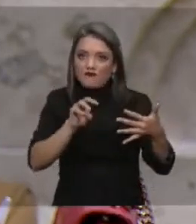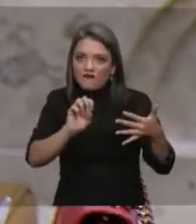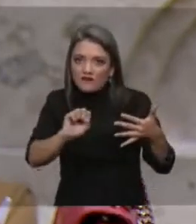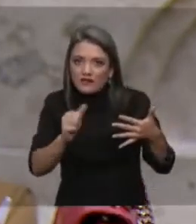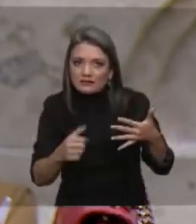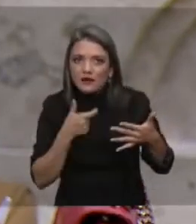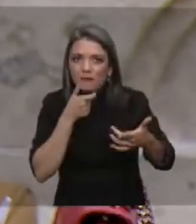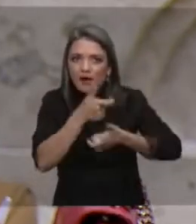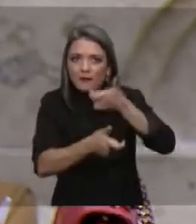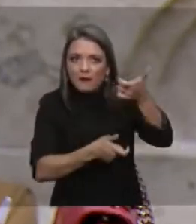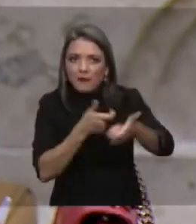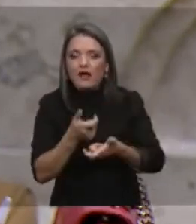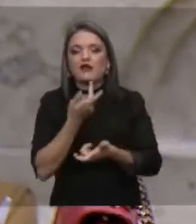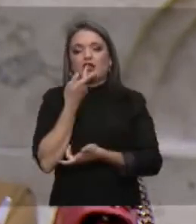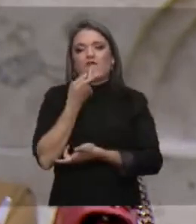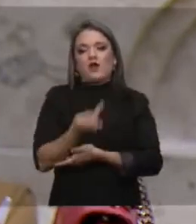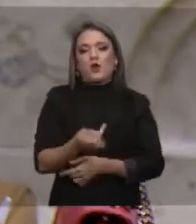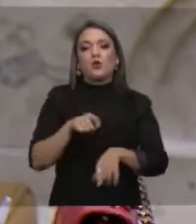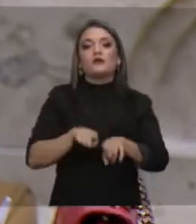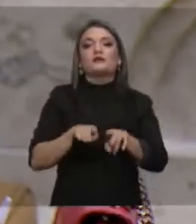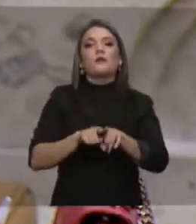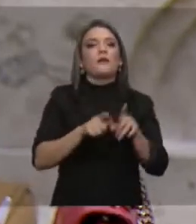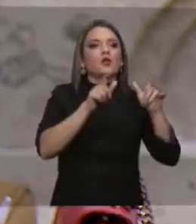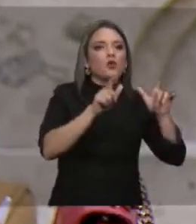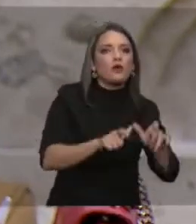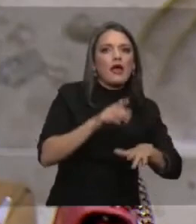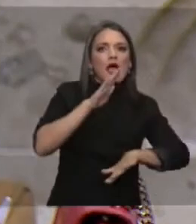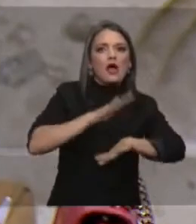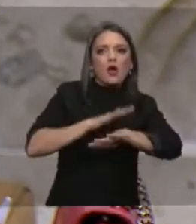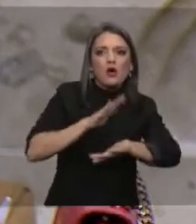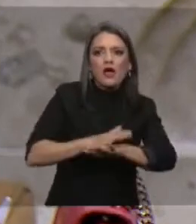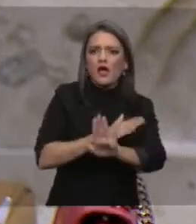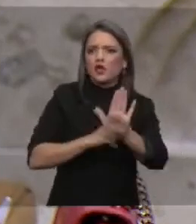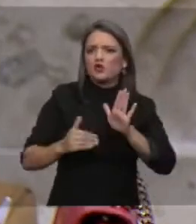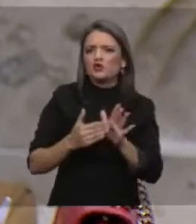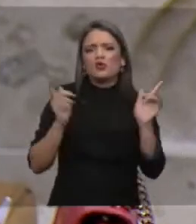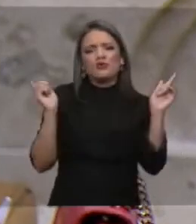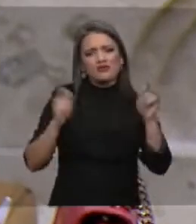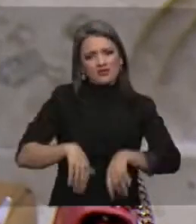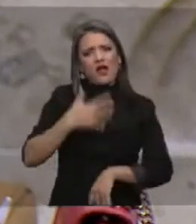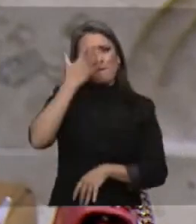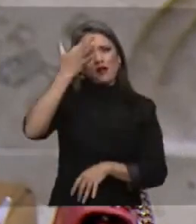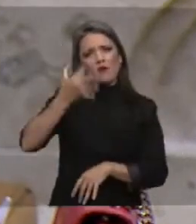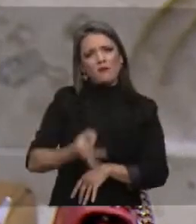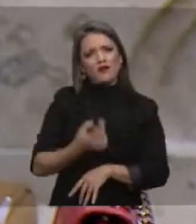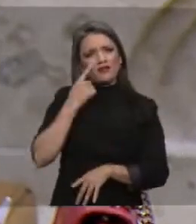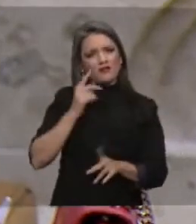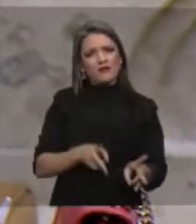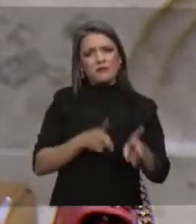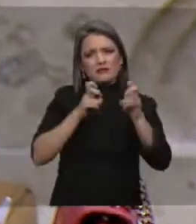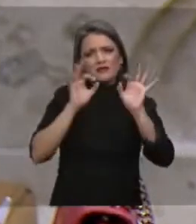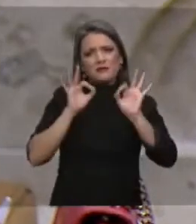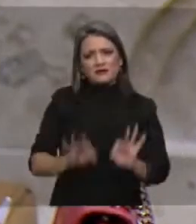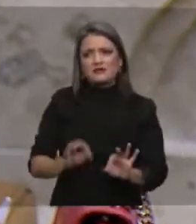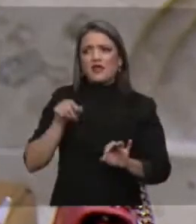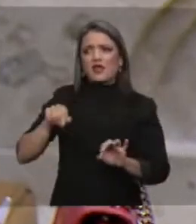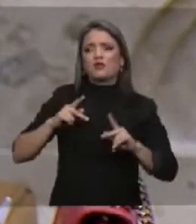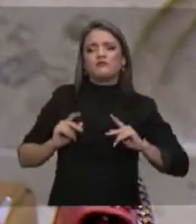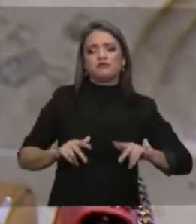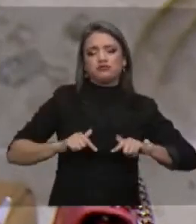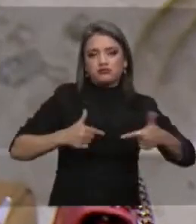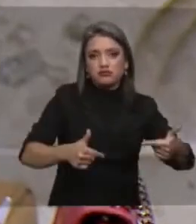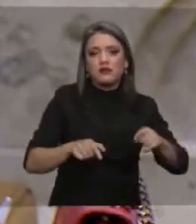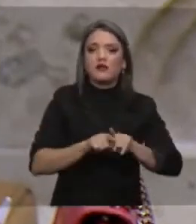e circunstanciadas de tempo e lugar, permitindo a compreensão das condutas efetuadas e o exercício da ampla